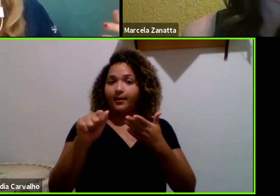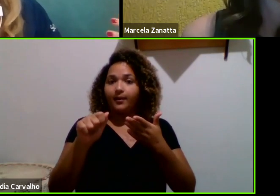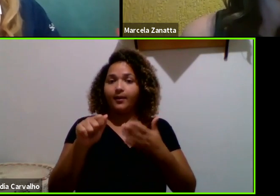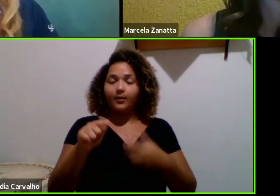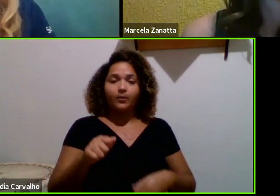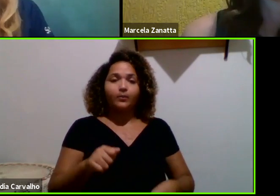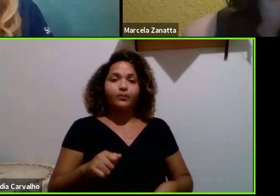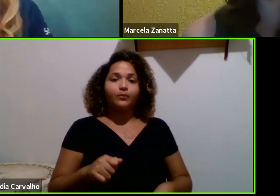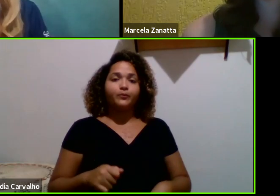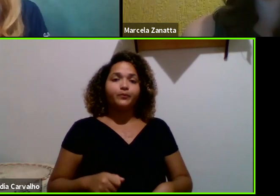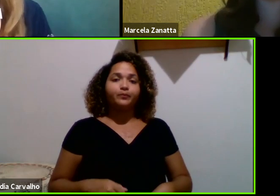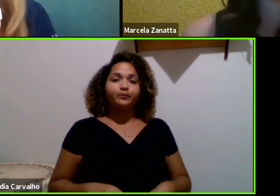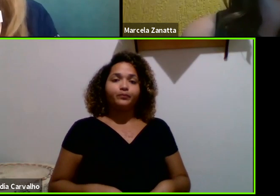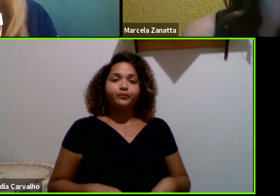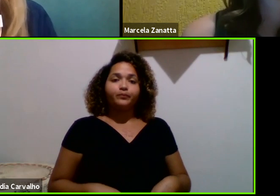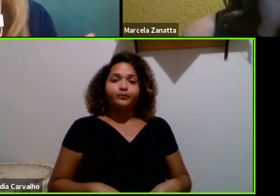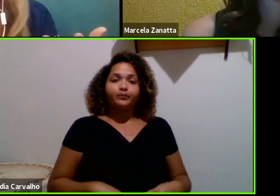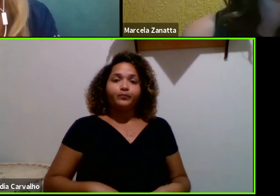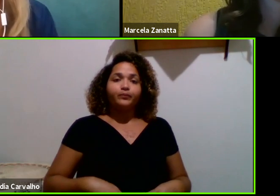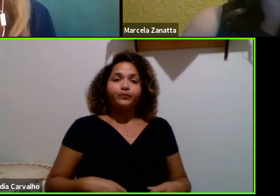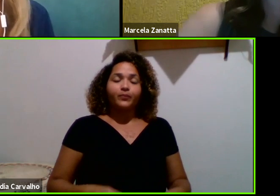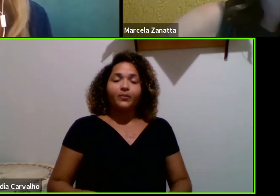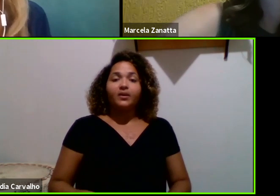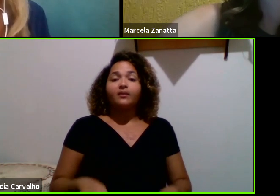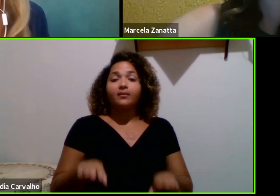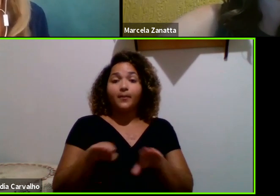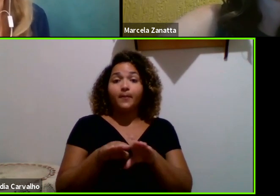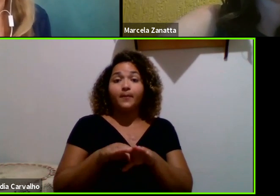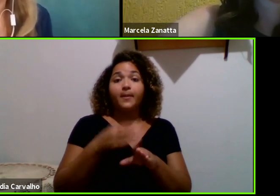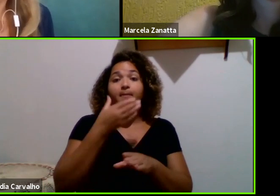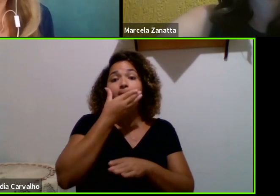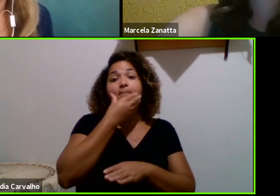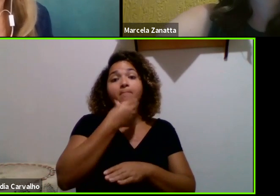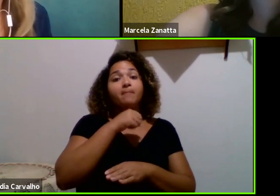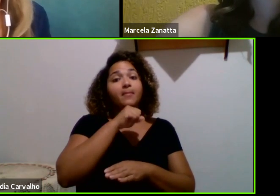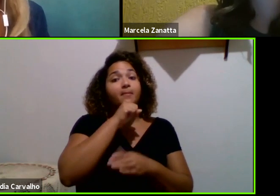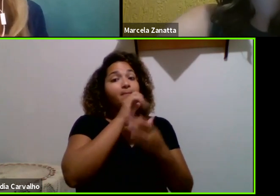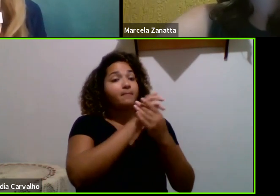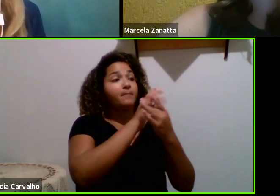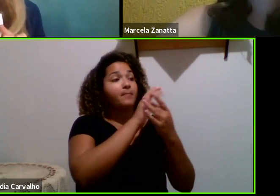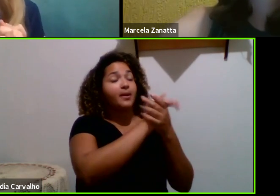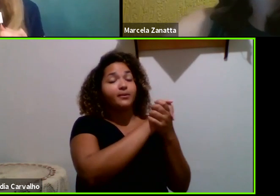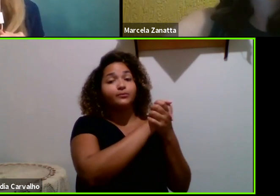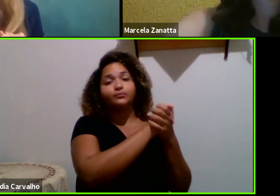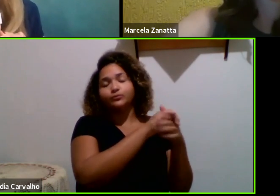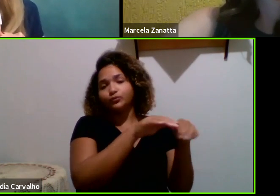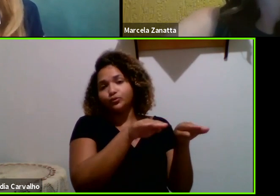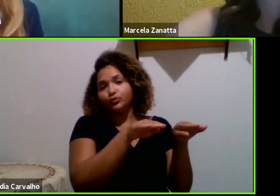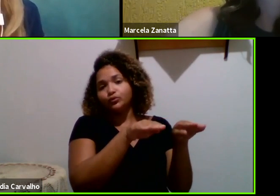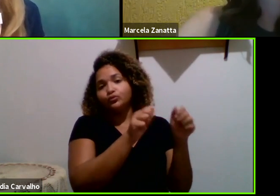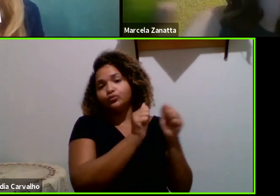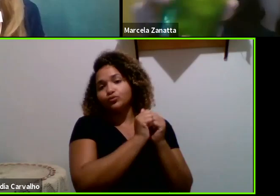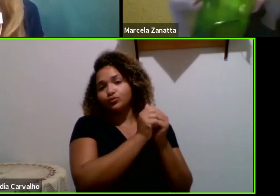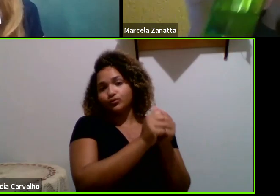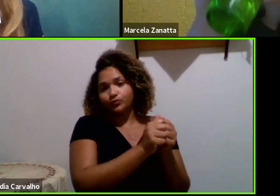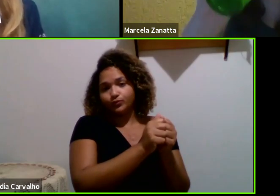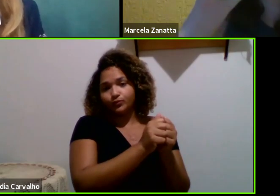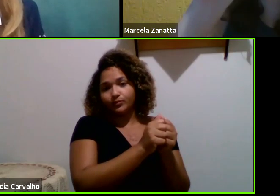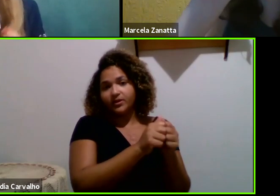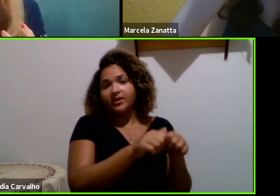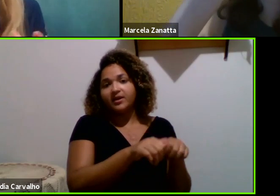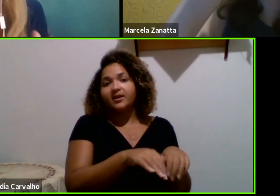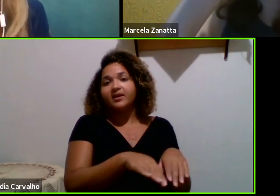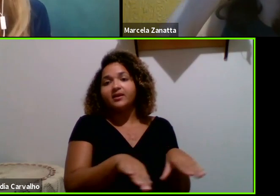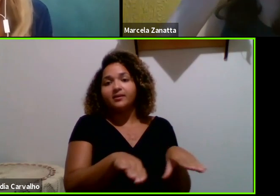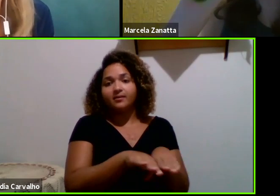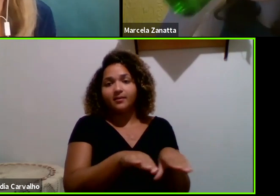o acompanhante estava ali dando apoio, suporte para ela, e o aleitamento materno foi iniciado precocemente.